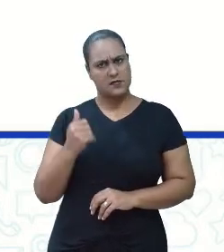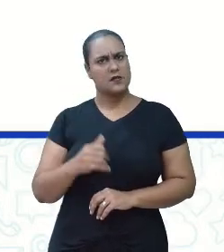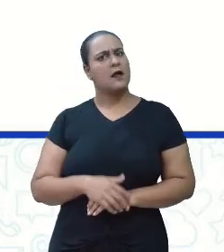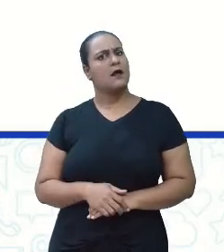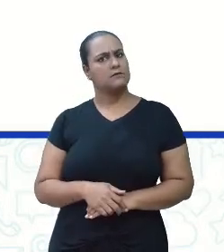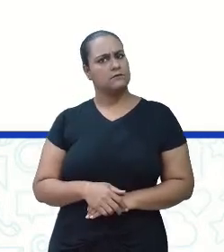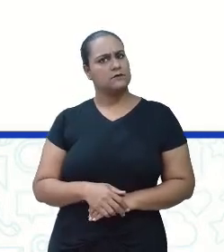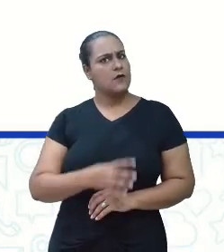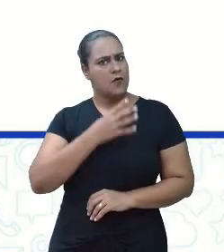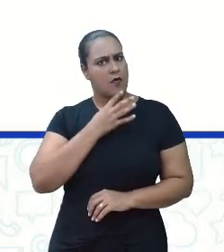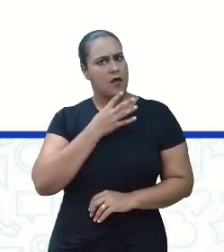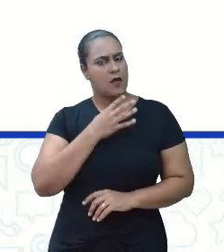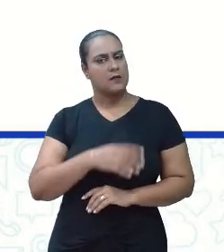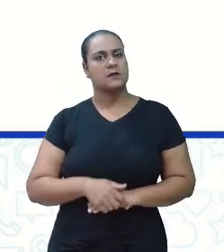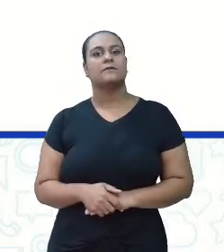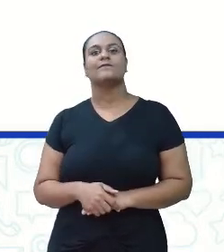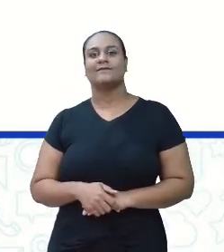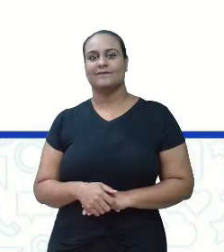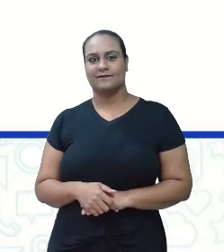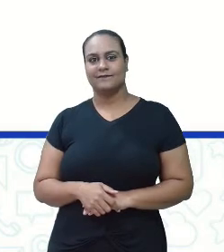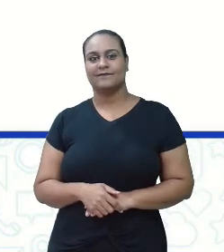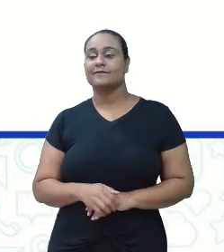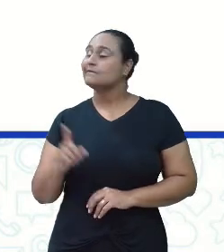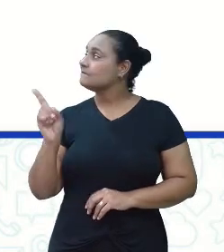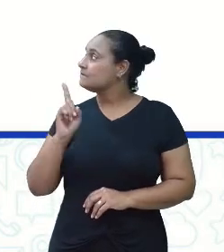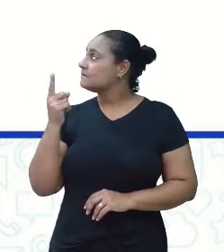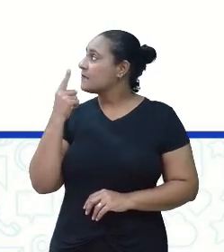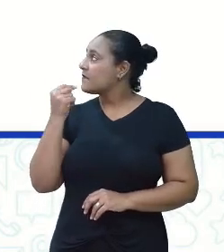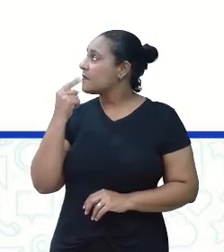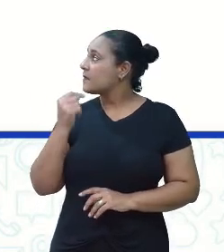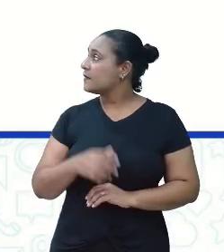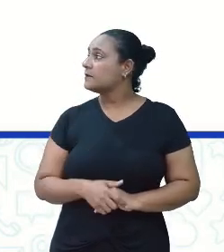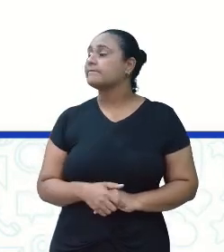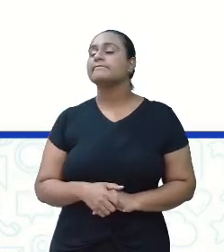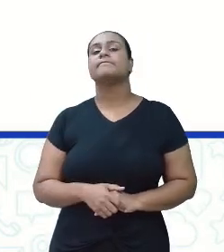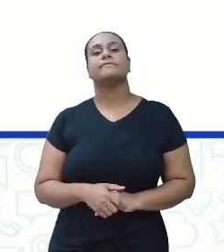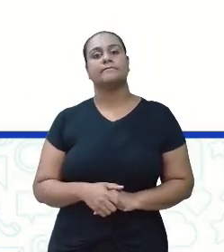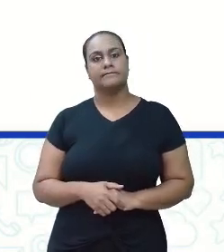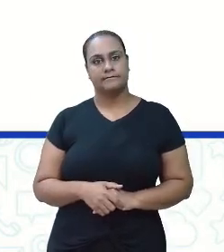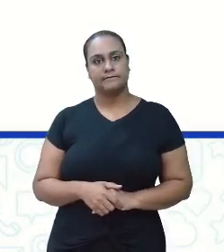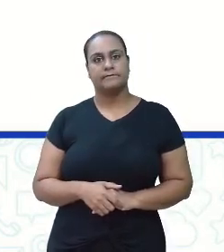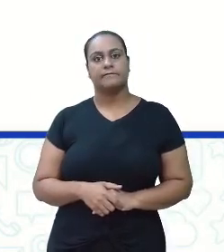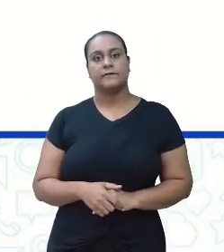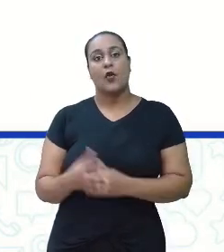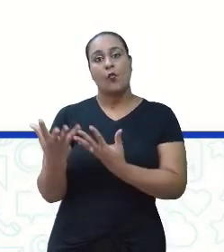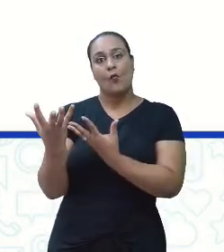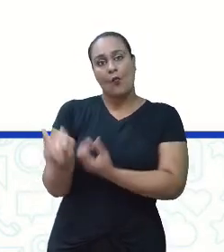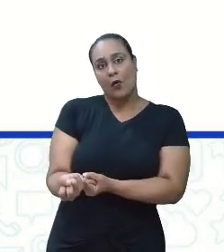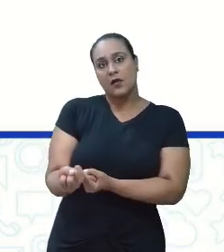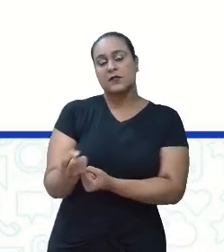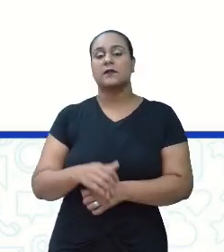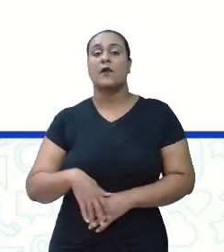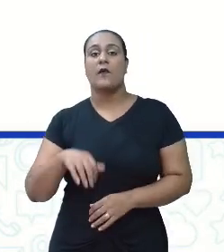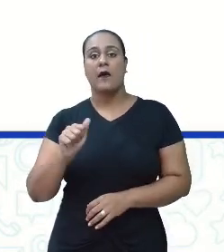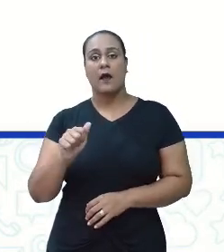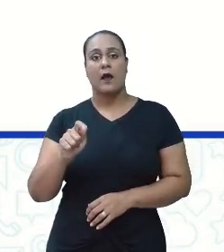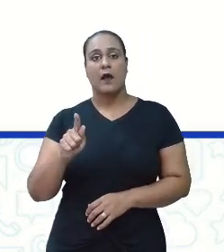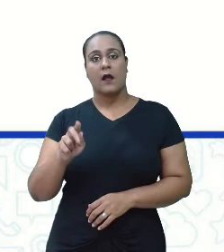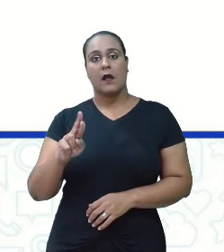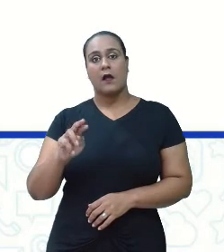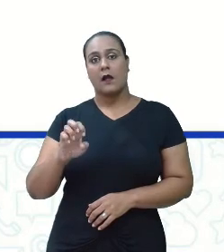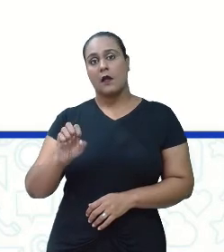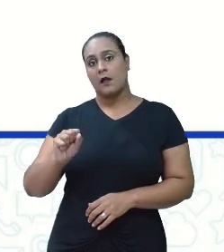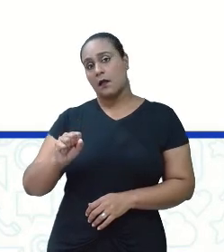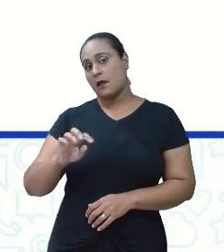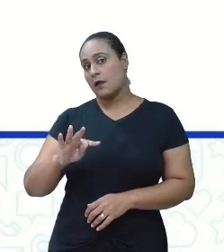conhecem muito bem isso aqui, né? Nós temos que ali a faixa de Sertão, Agreste, aí nós temos o que? A